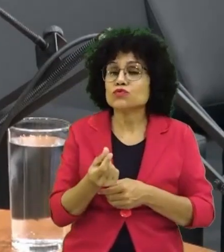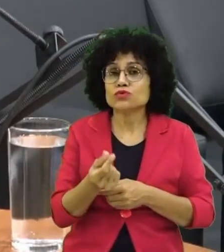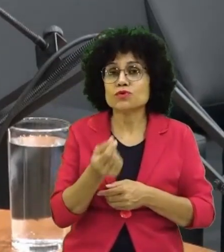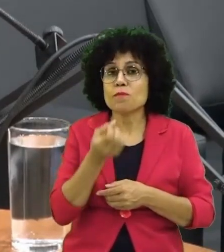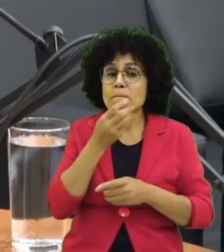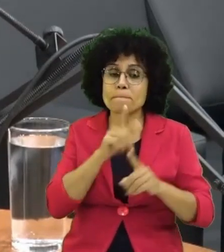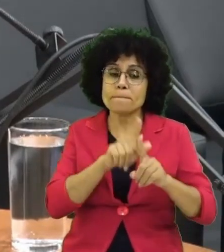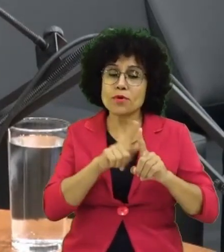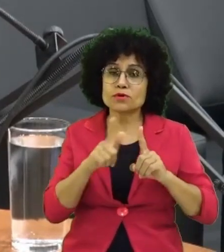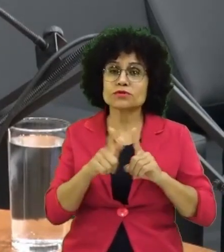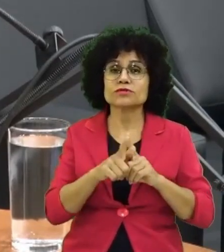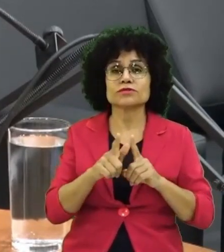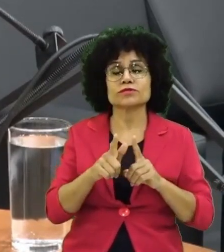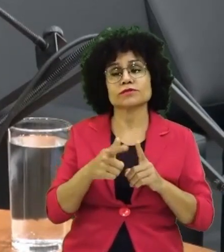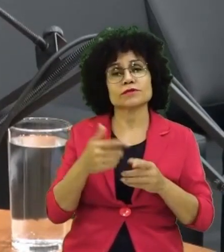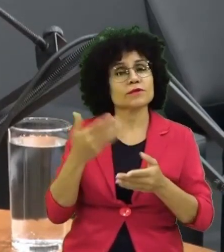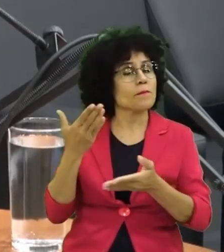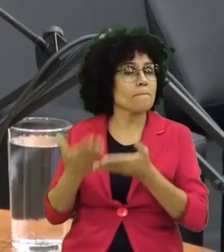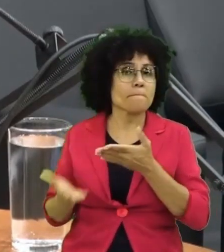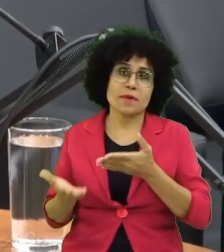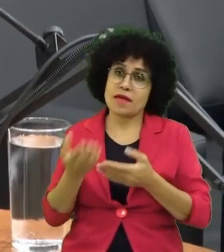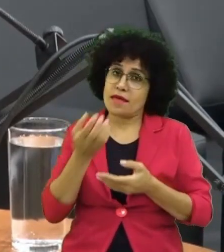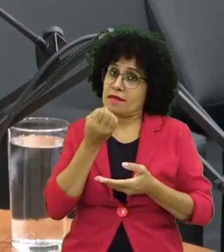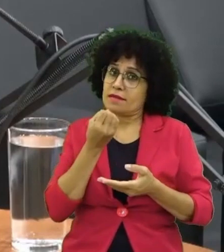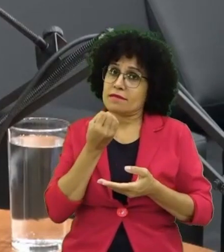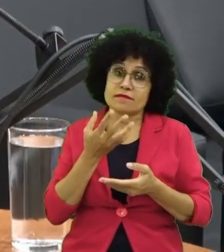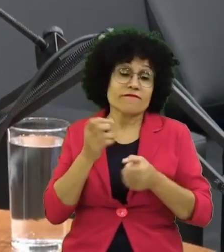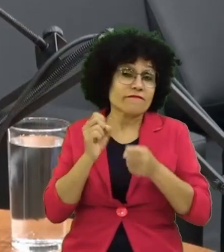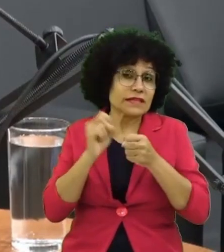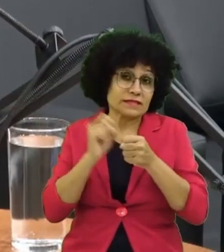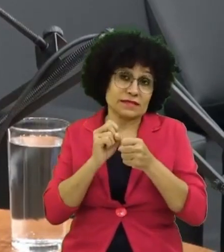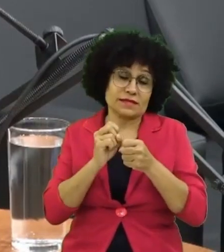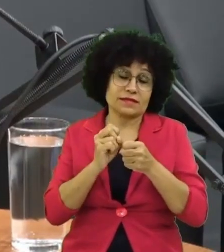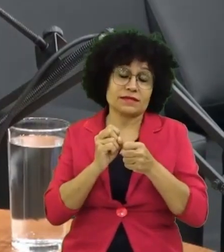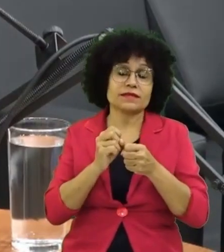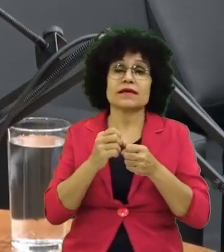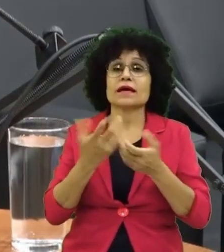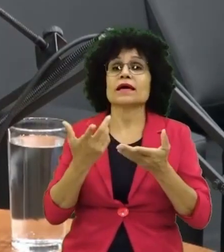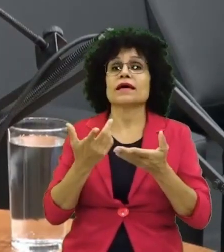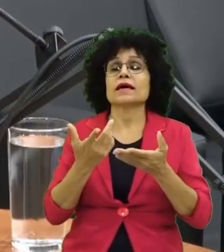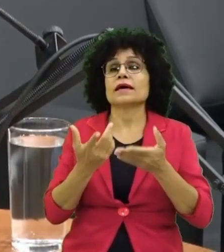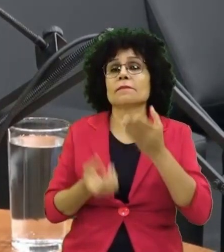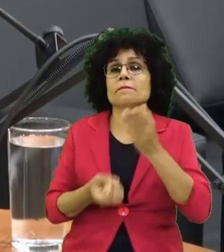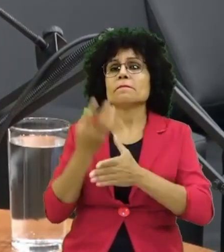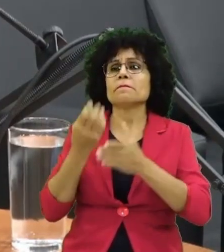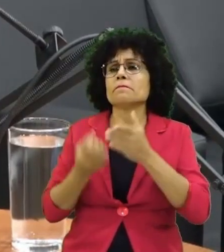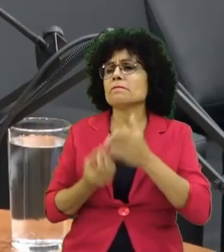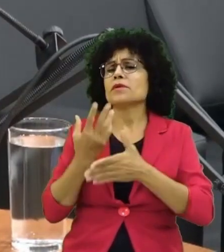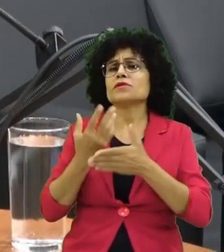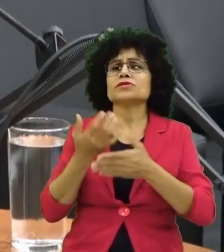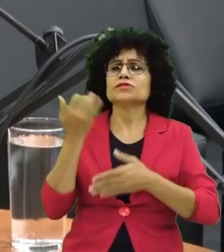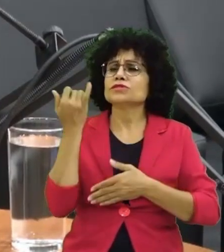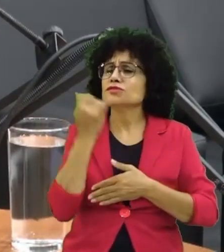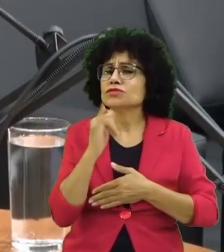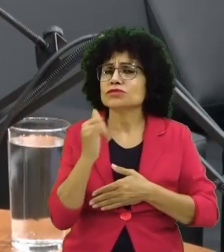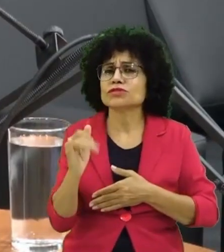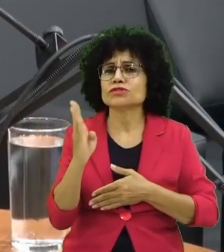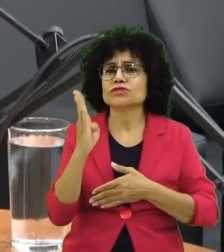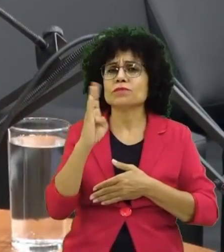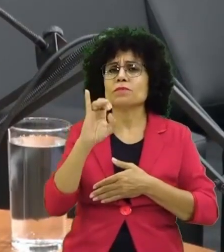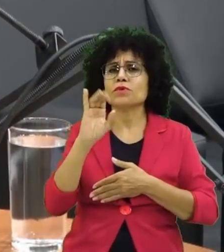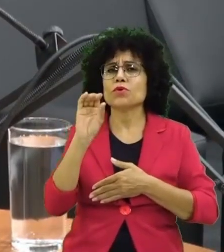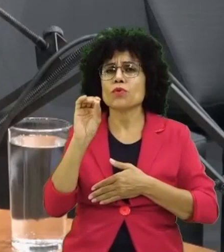boa gestão de um aterro sanitário não perde dinheiro. Hoje você produz energia, biomassa, você abastece. As